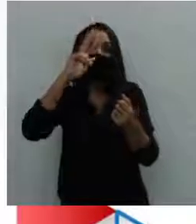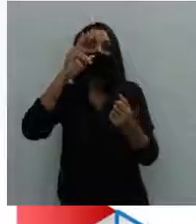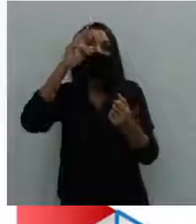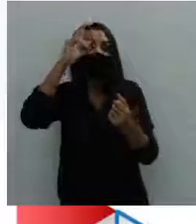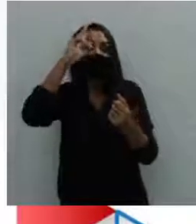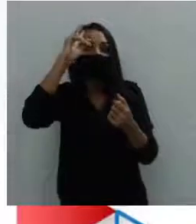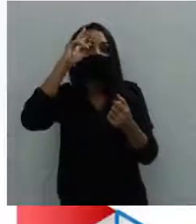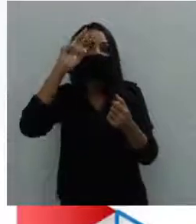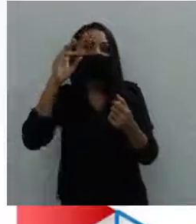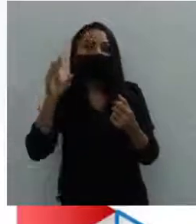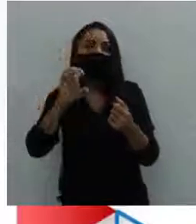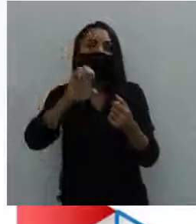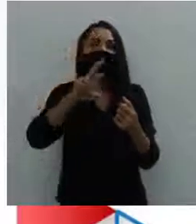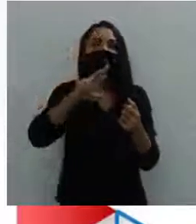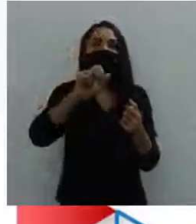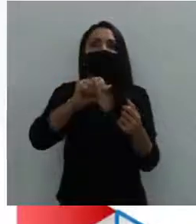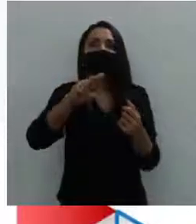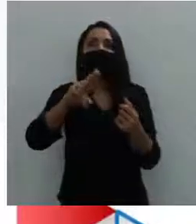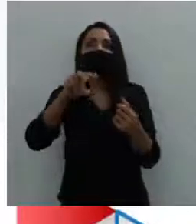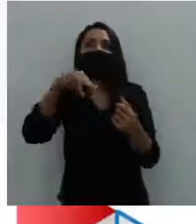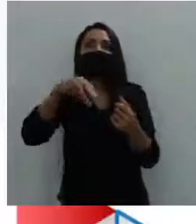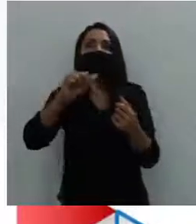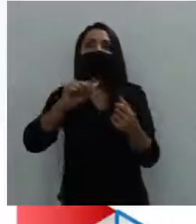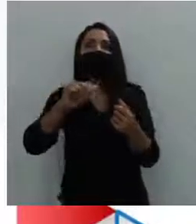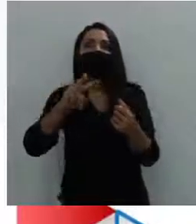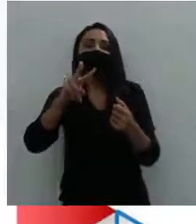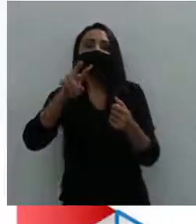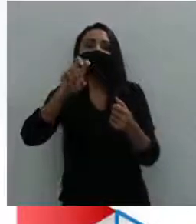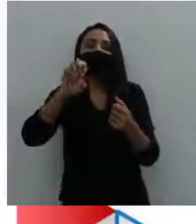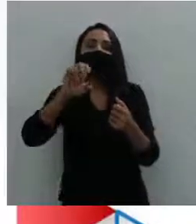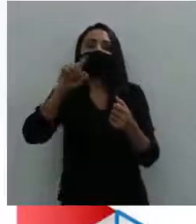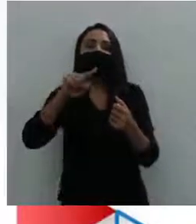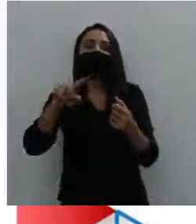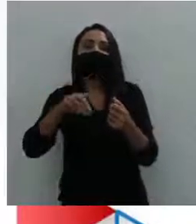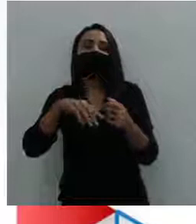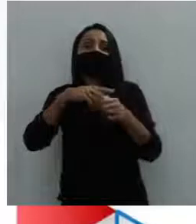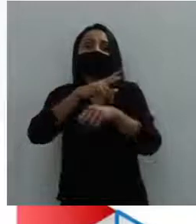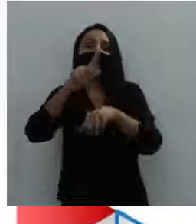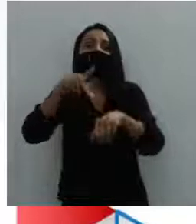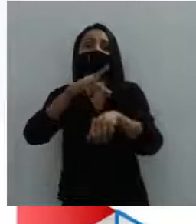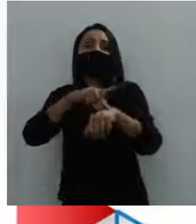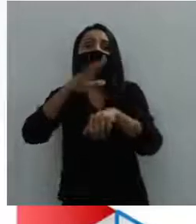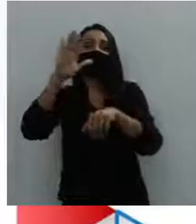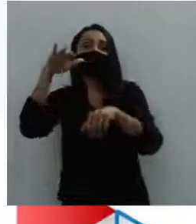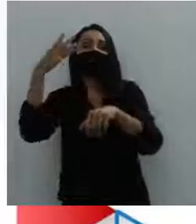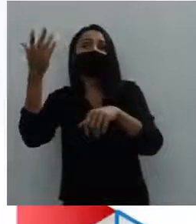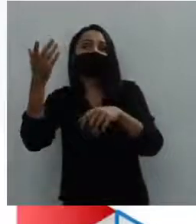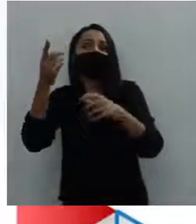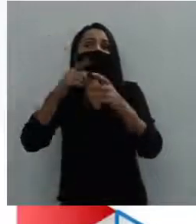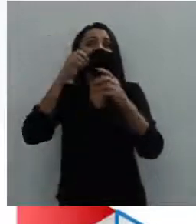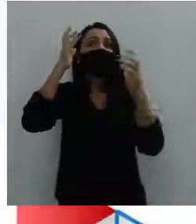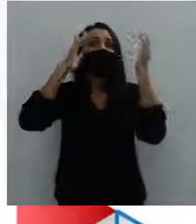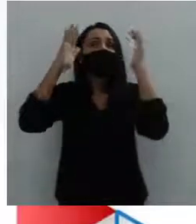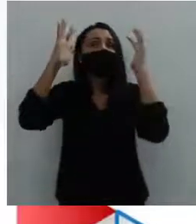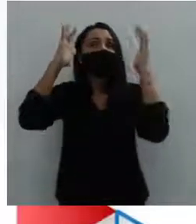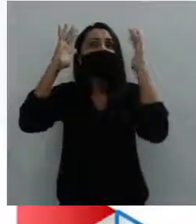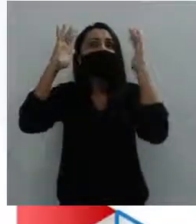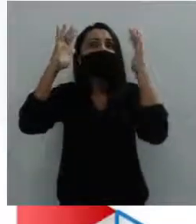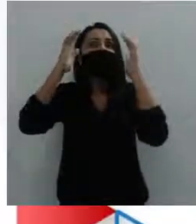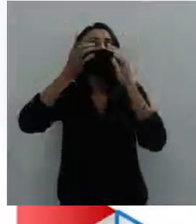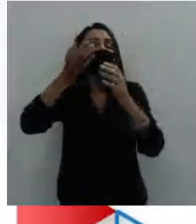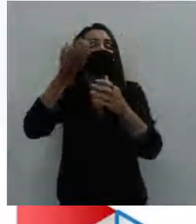uma vez, houve um tempo, no país tal, dá aquela ideia bem antiga, e há o quê?